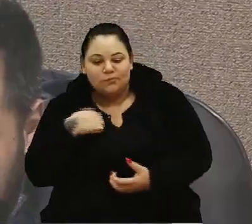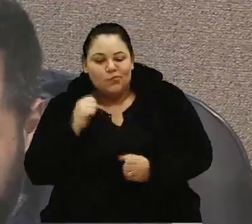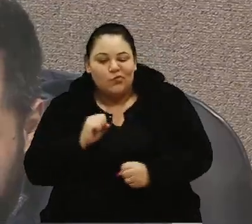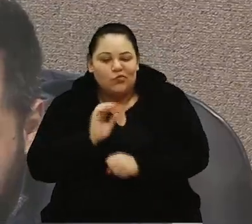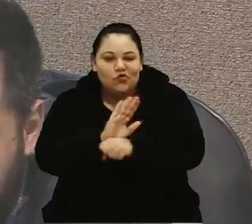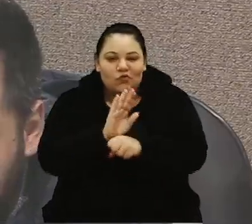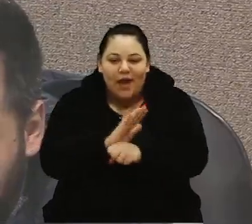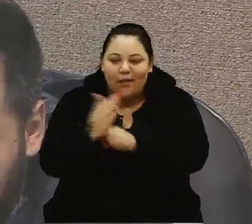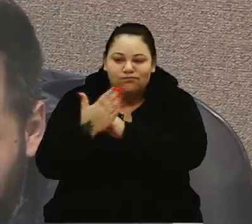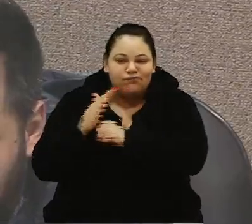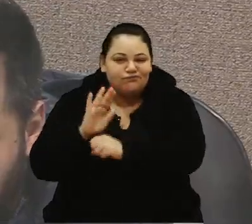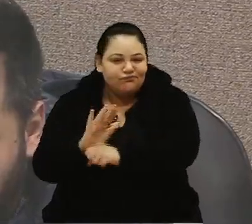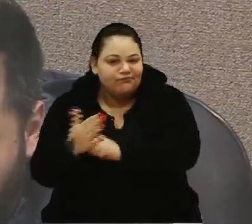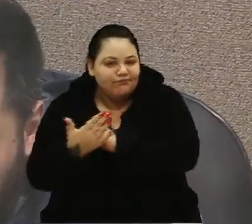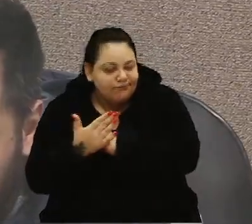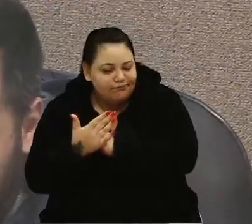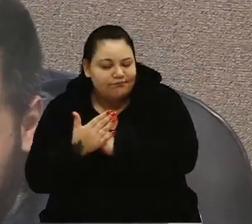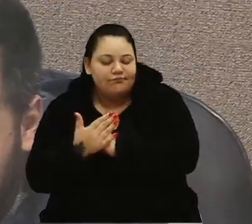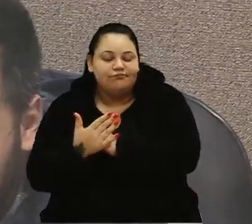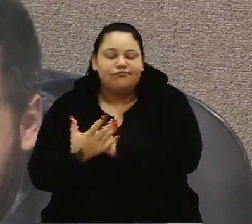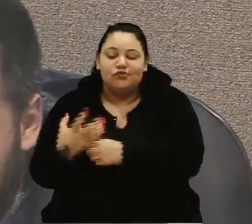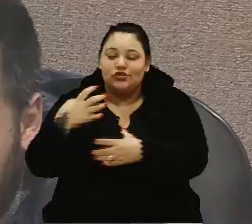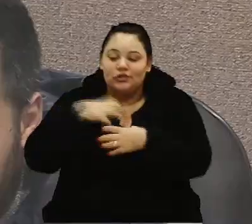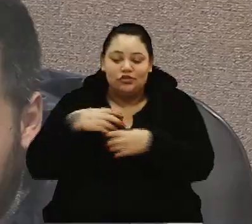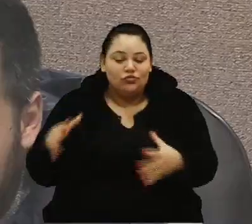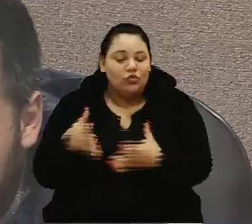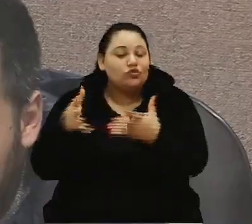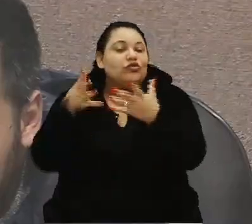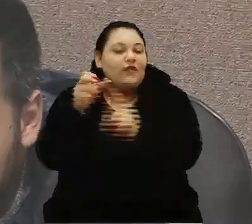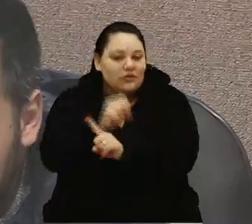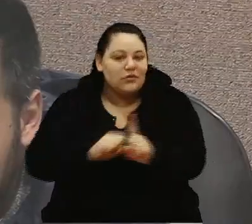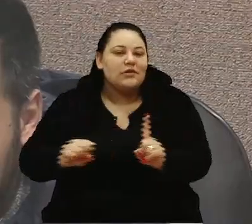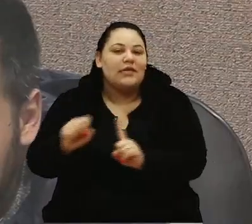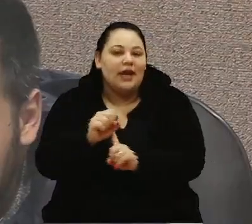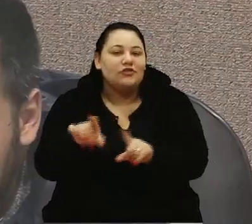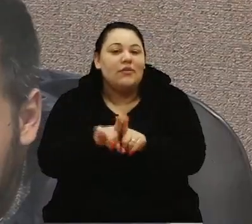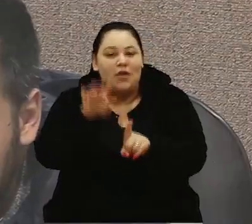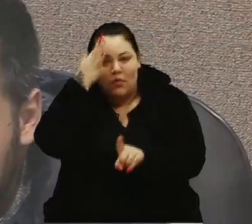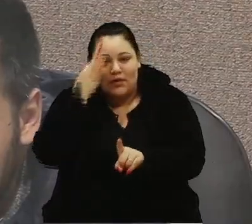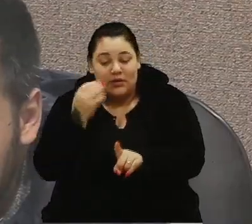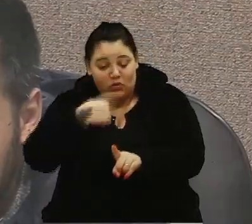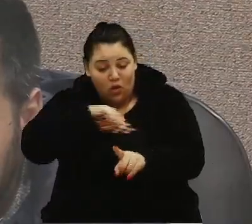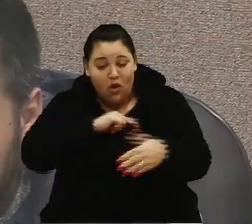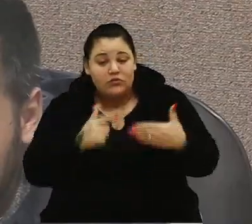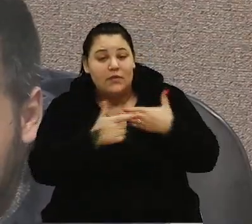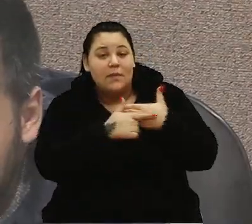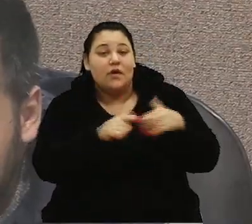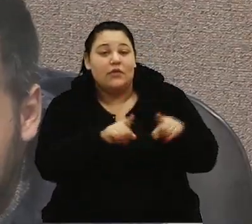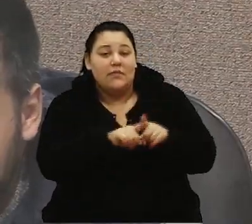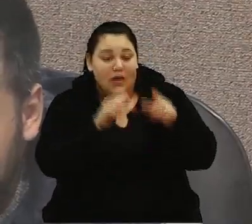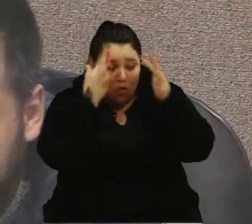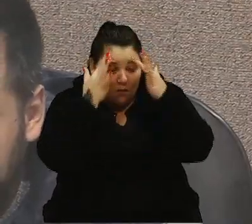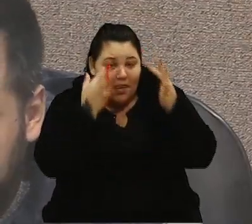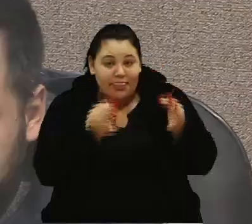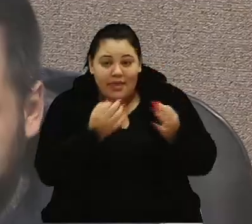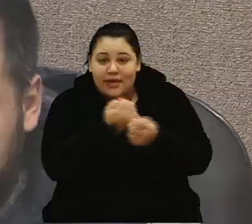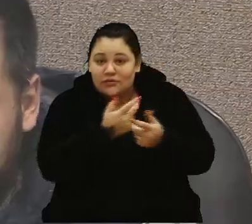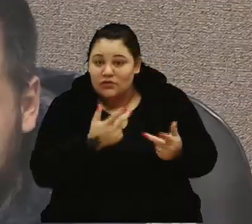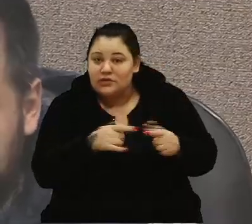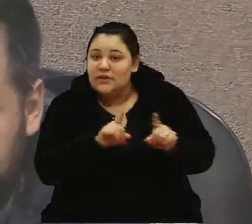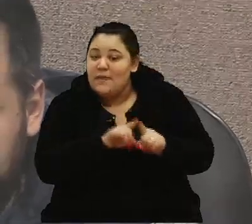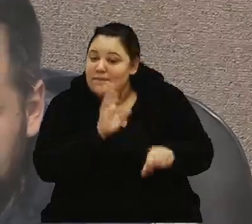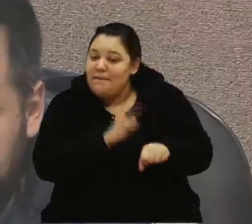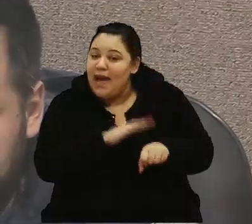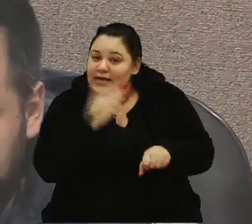de que forma a gente está efetivamente cooperando para que a sociedade também compreenda, que esse é o nosso papel, que a sociedade compreenda um pouco mais sobre o que